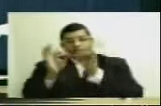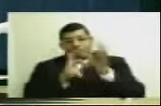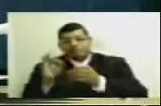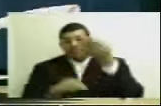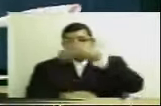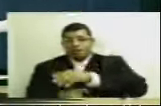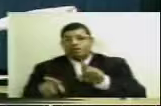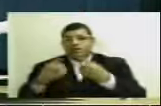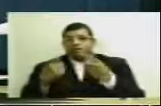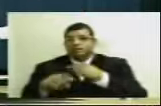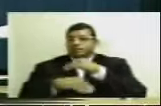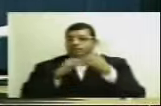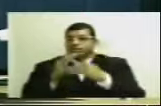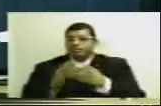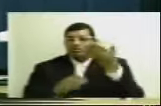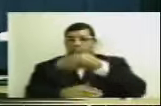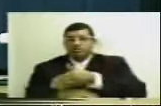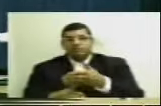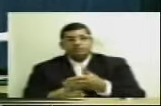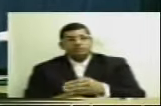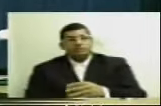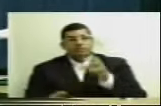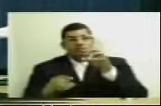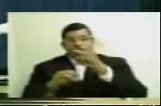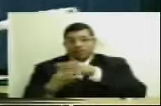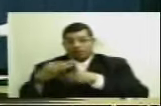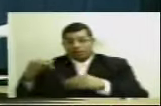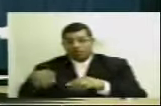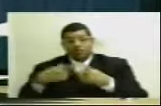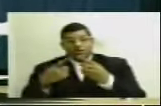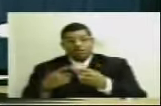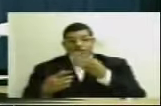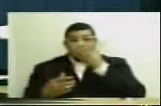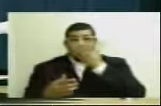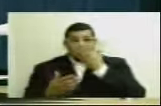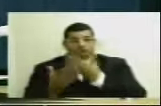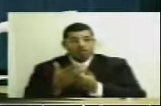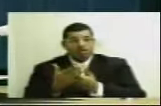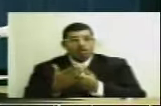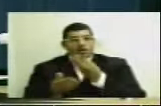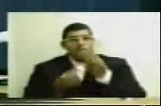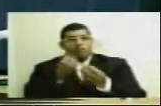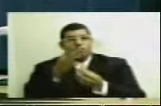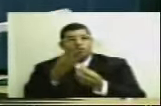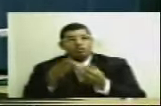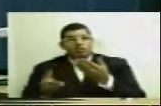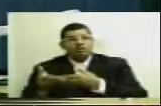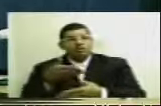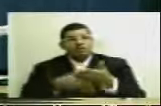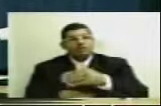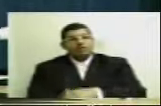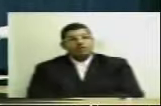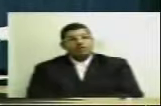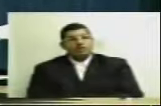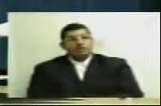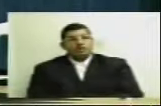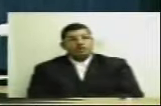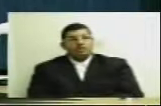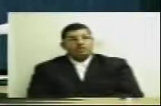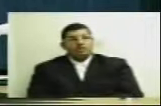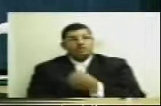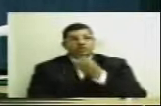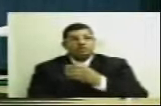projeto desse, uma estupidez dessa para a Câmara, mas me admiro de um bando de vereador lambaio do